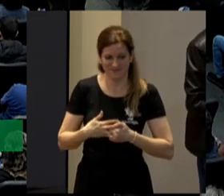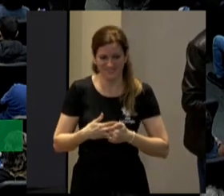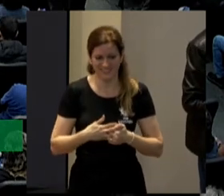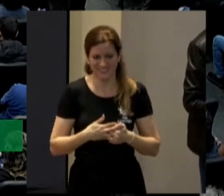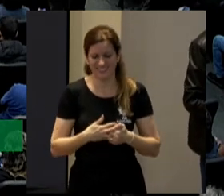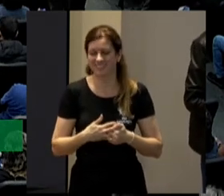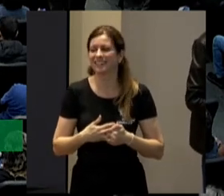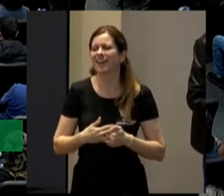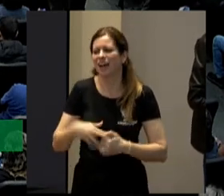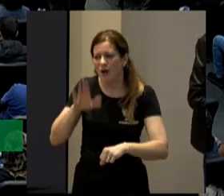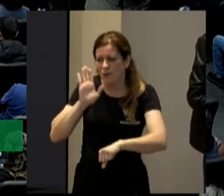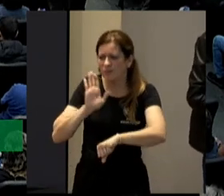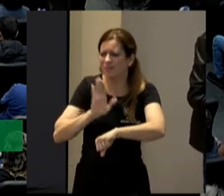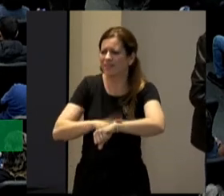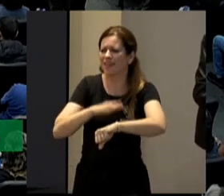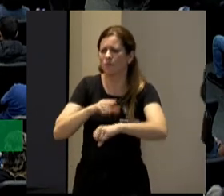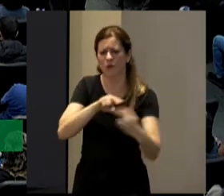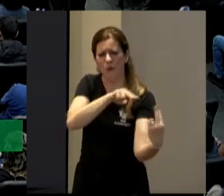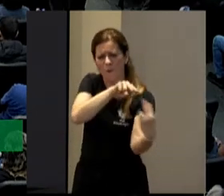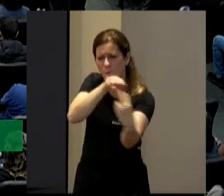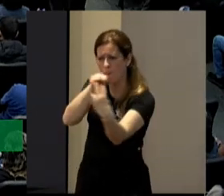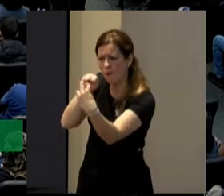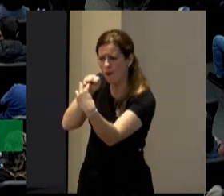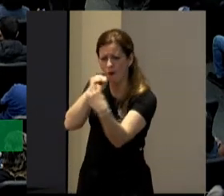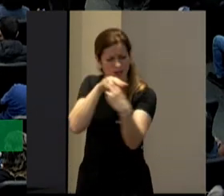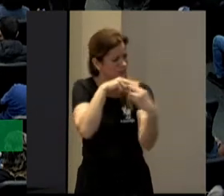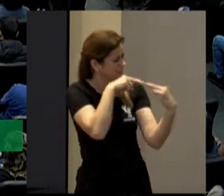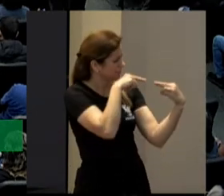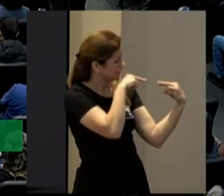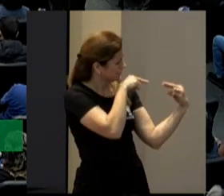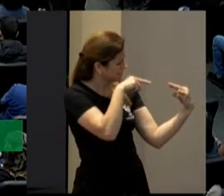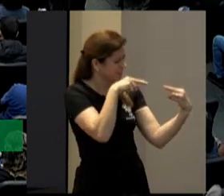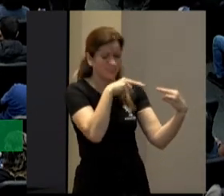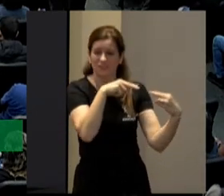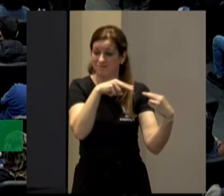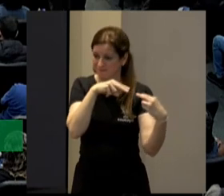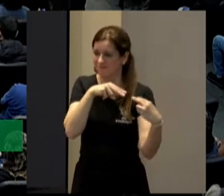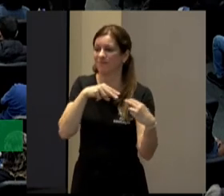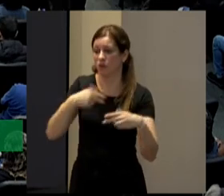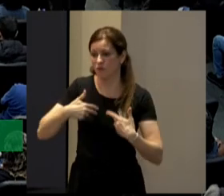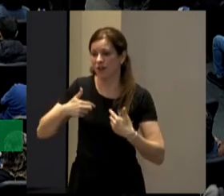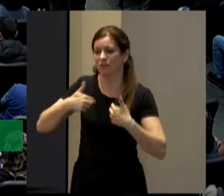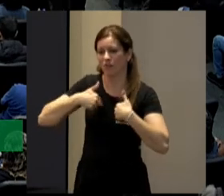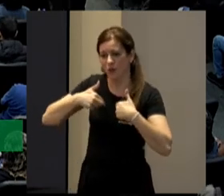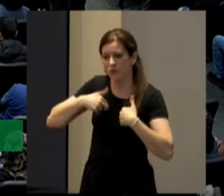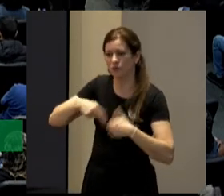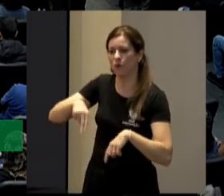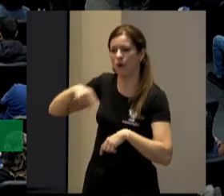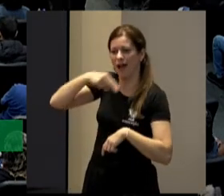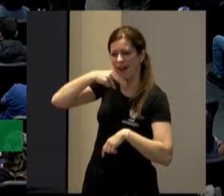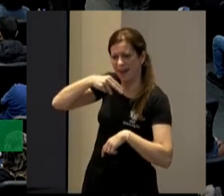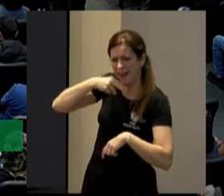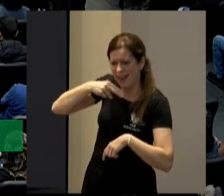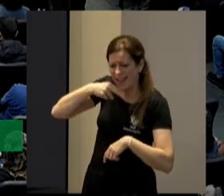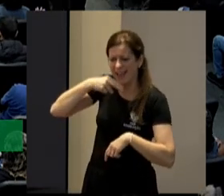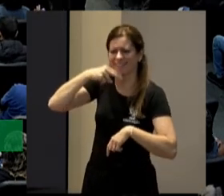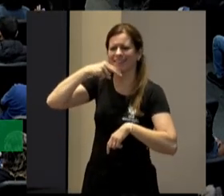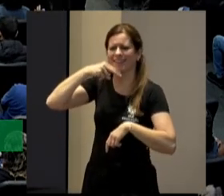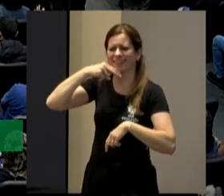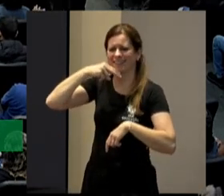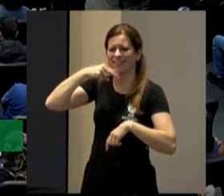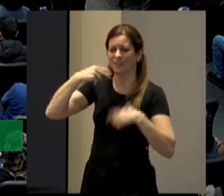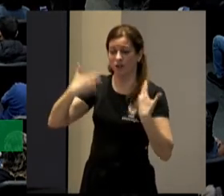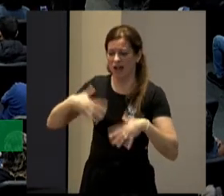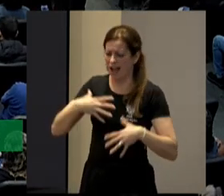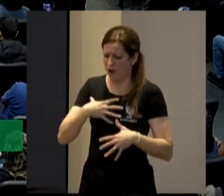É nesse momento que eu olho, né, para essas pessoas e sempre quando me apresento eu falo que eu sou a bisneta da Geninha, a neta da Ada, da Zenaíra,